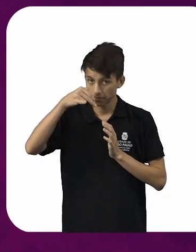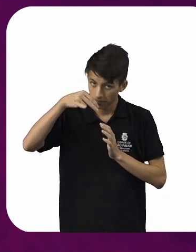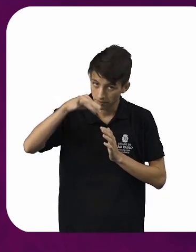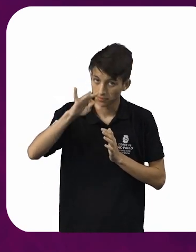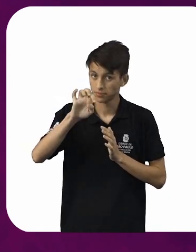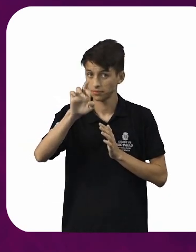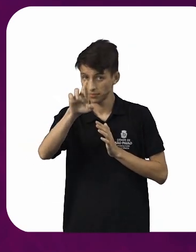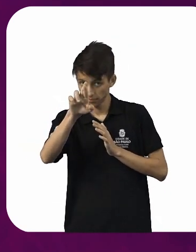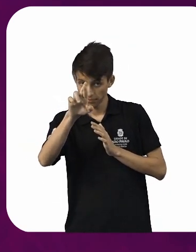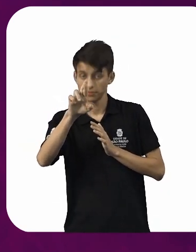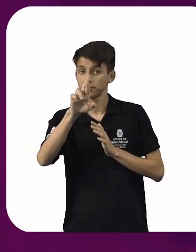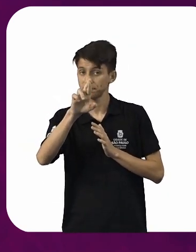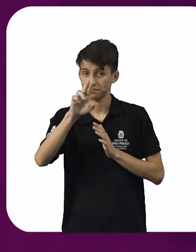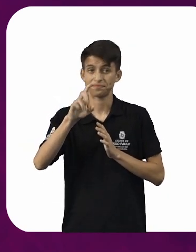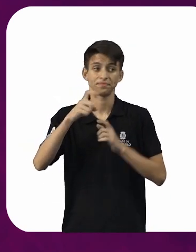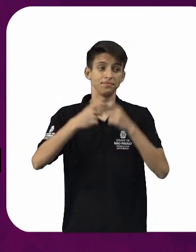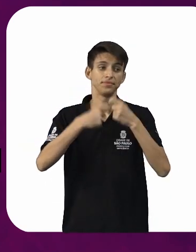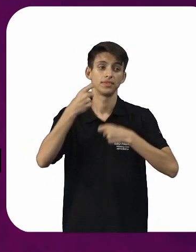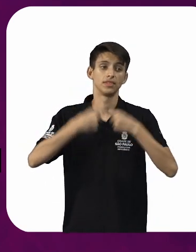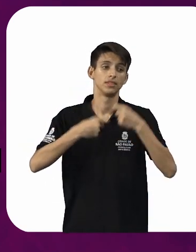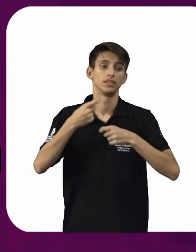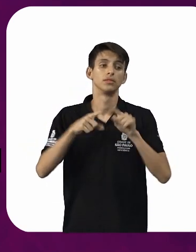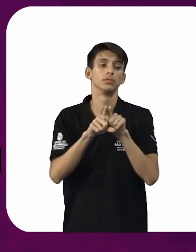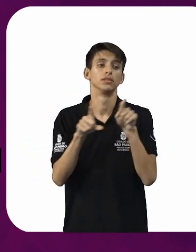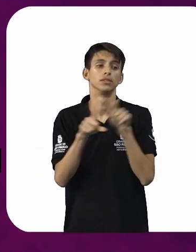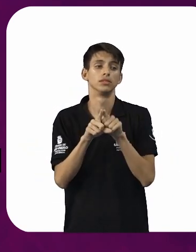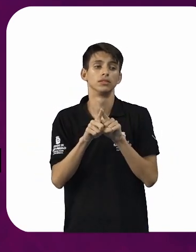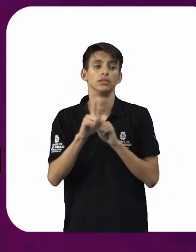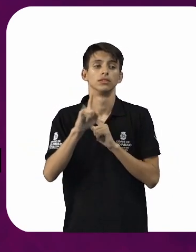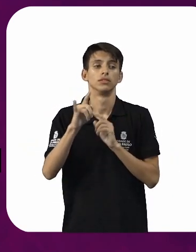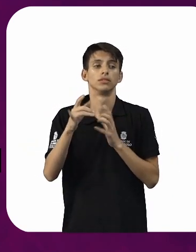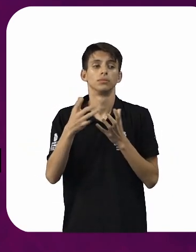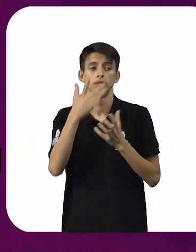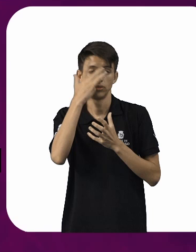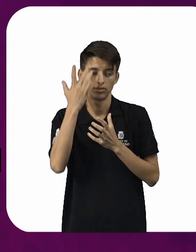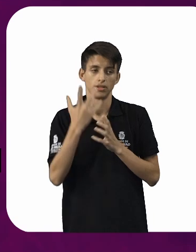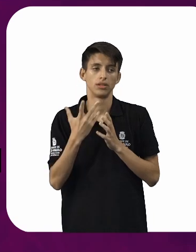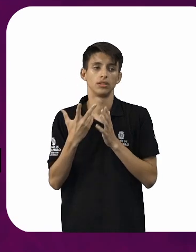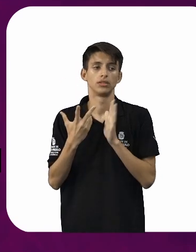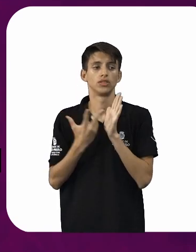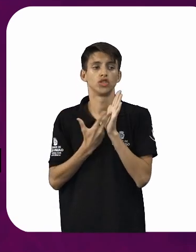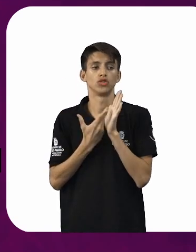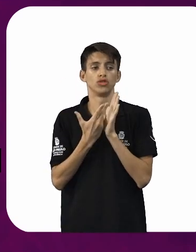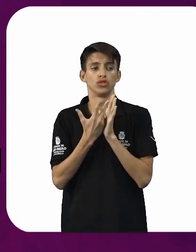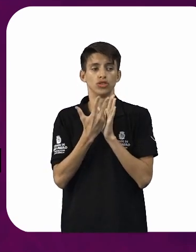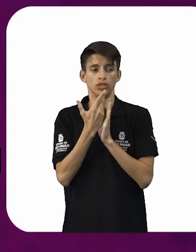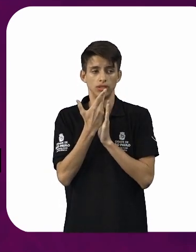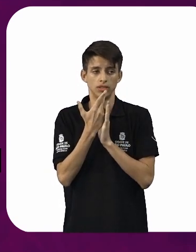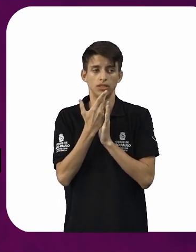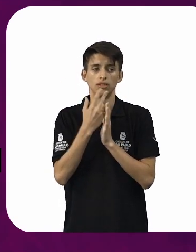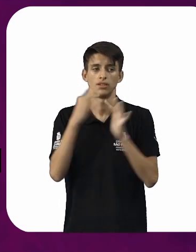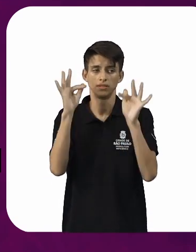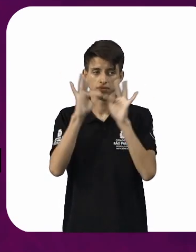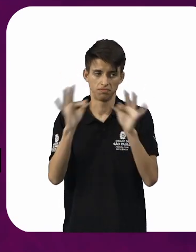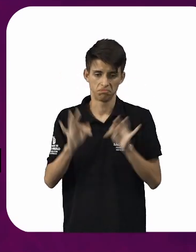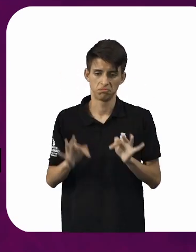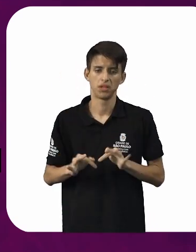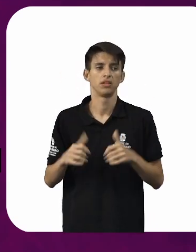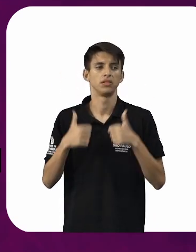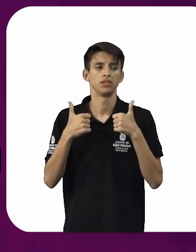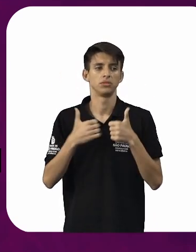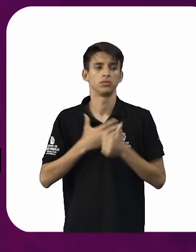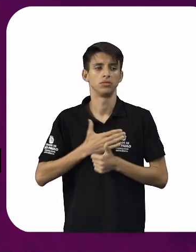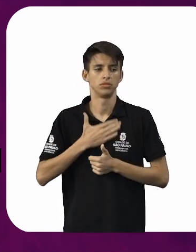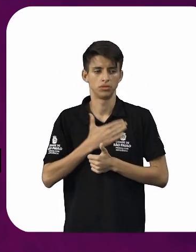biológica, tem essa questão de identidade de gênero. Se a pessoa intersexo fizer a cirurgia e, por sorte, ela ficou feliz com o resultado, e eu